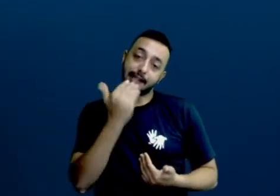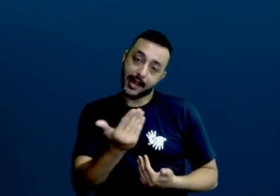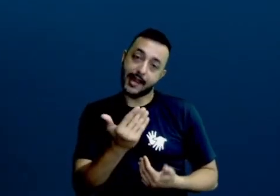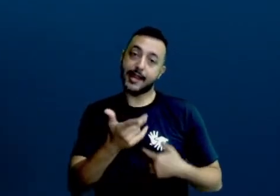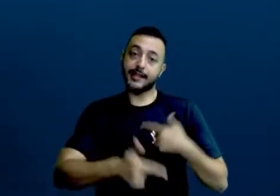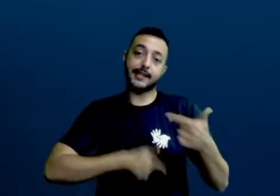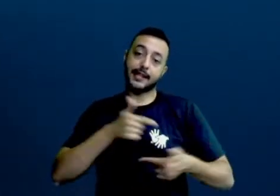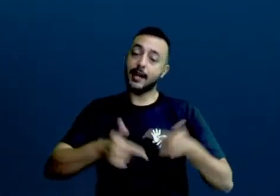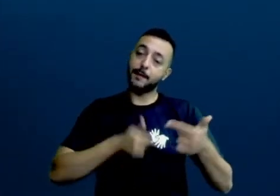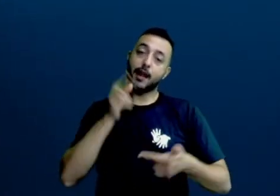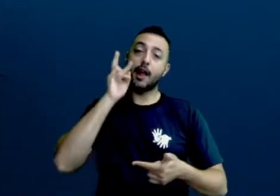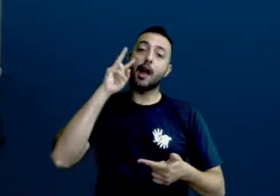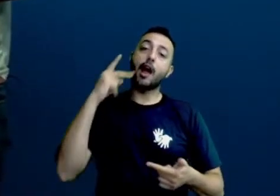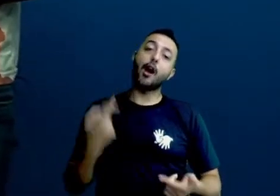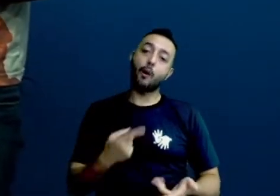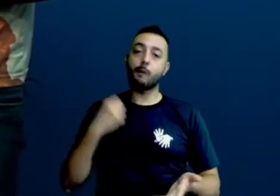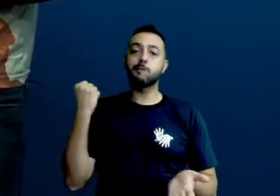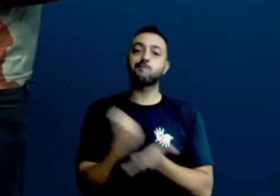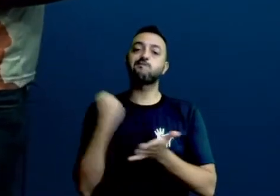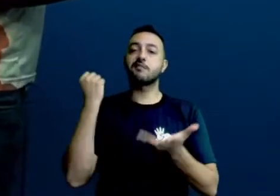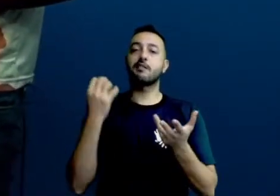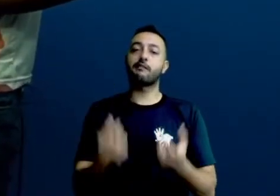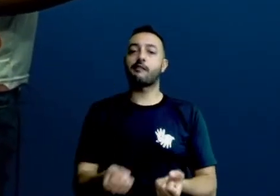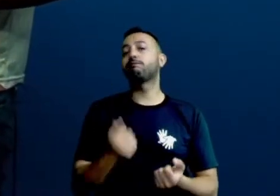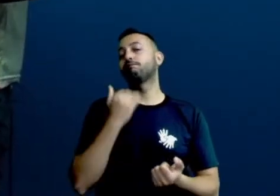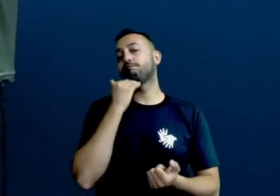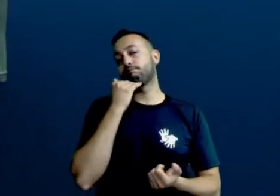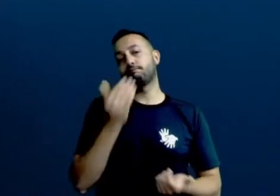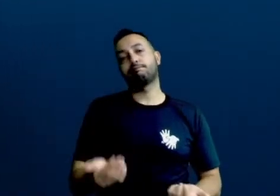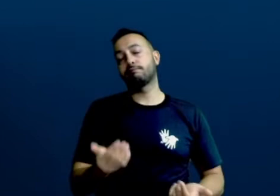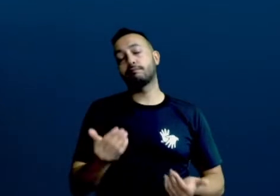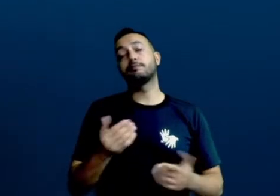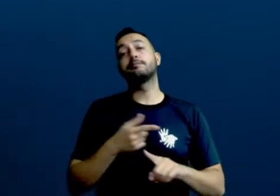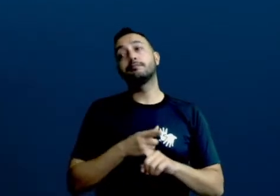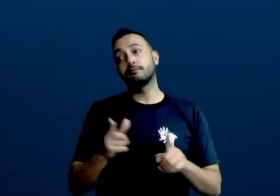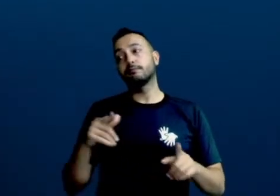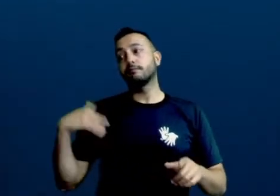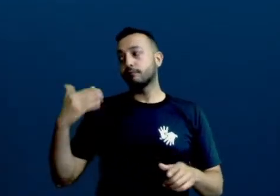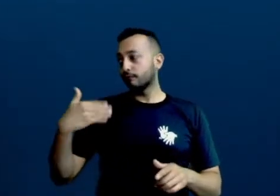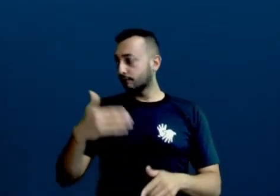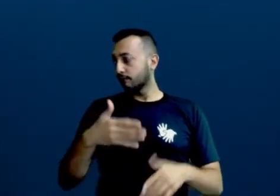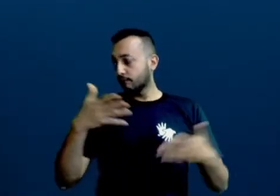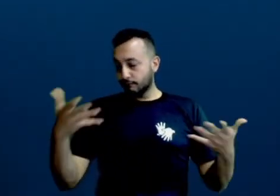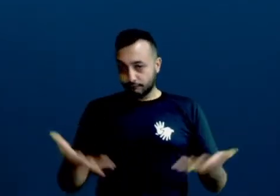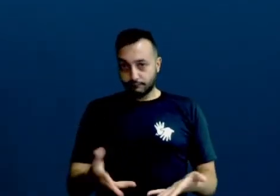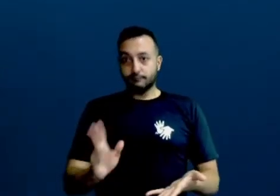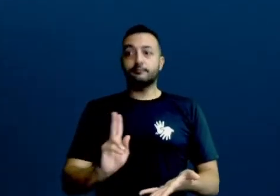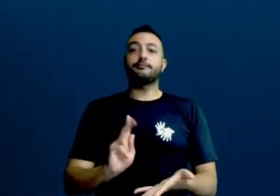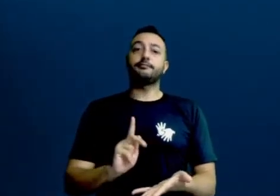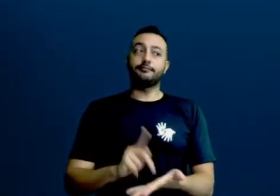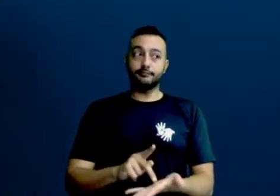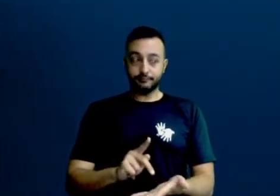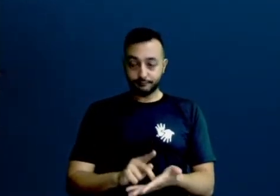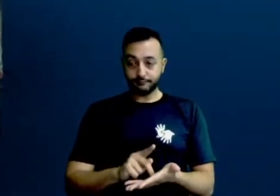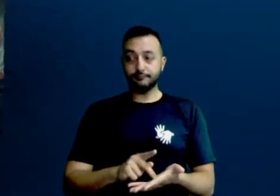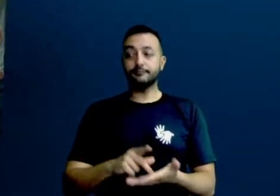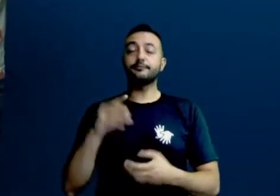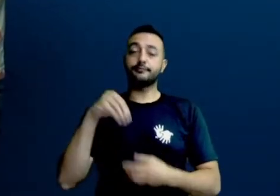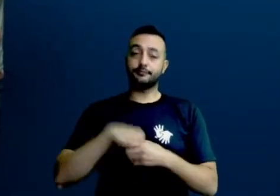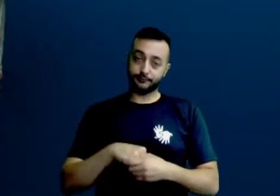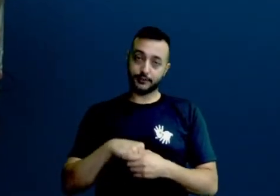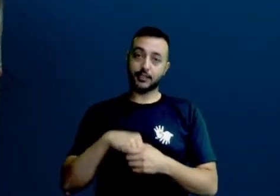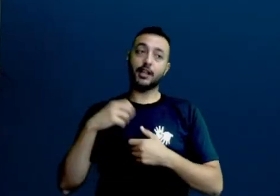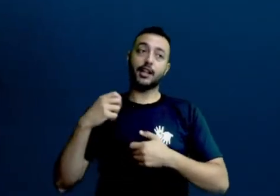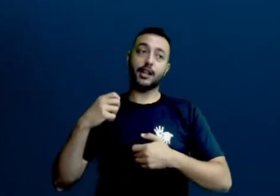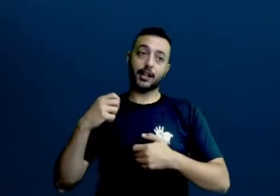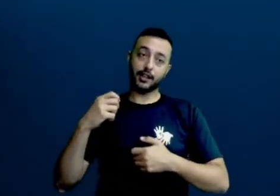esse seus trabalhos devidamente reconhecidos pela comunidade científica mas hoje de fato ele é um ícone dentro do